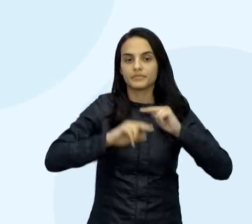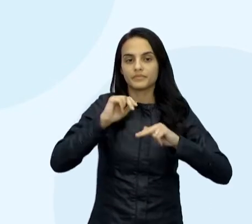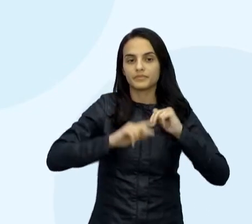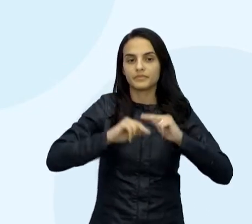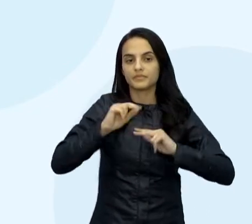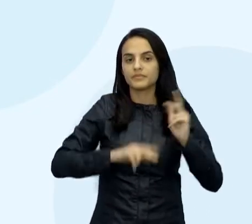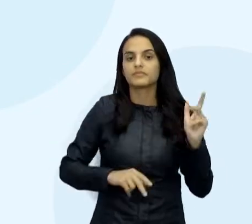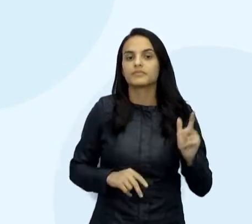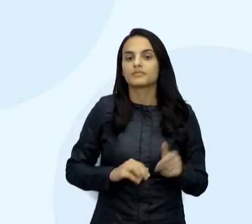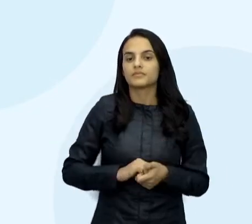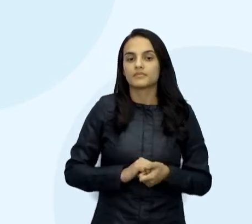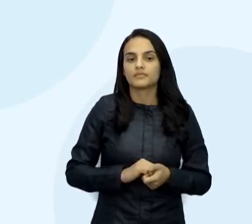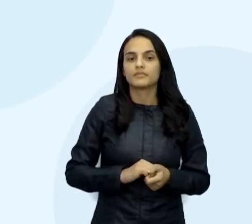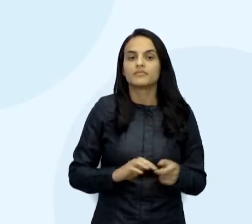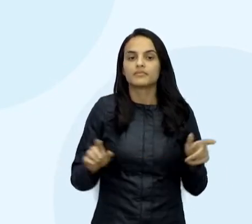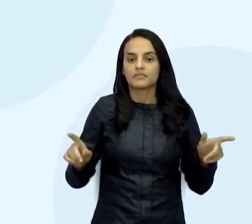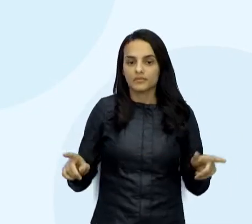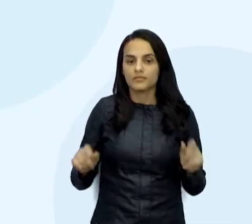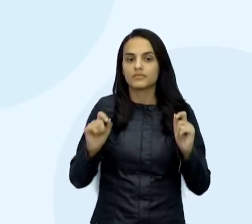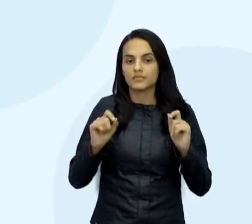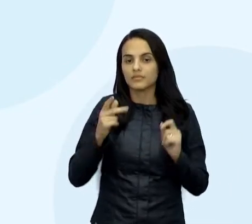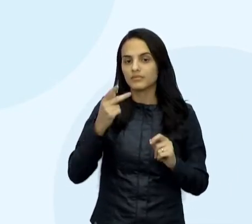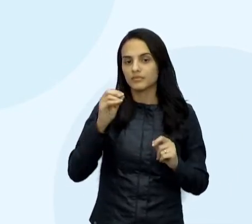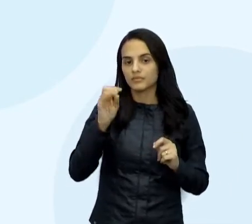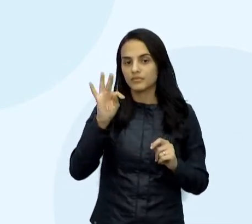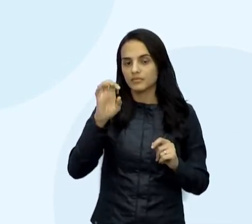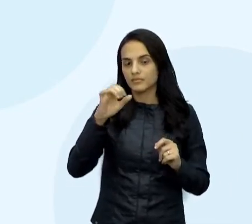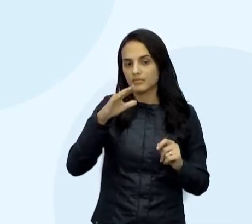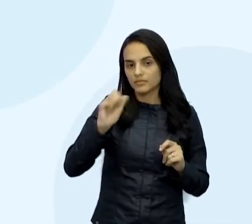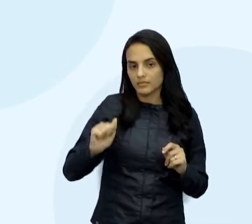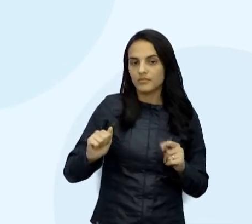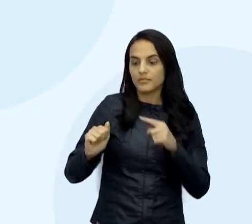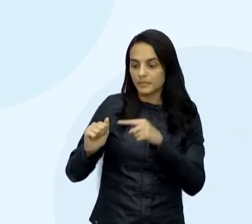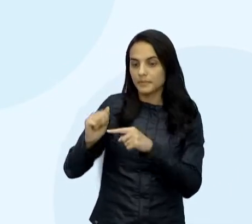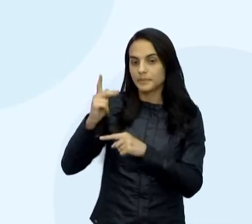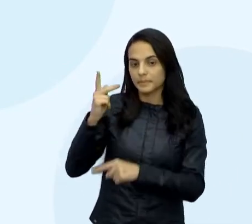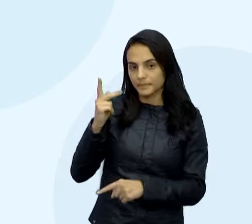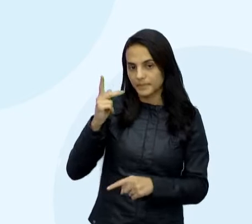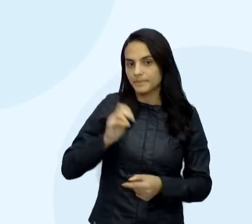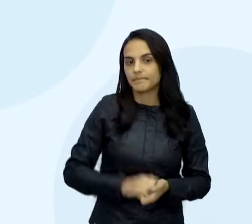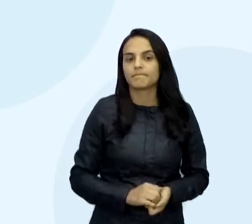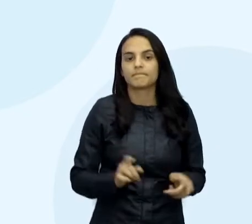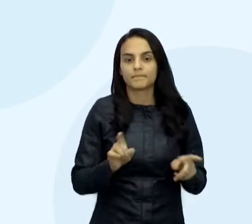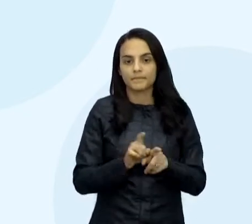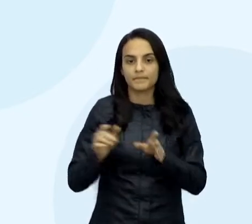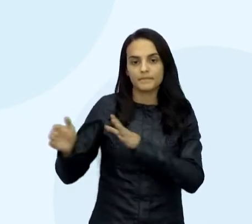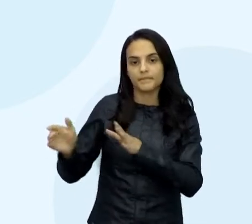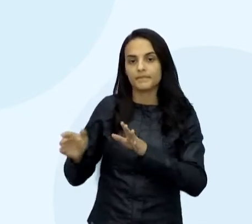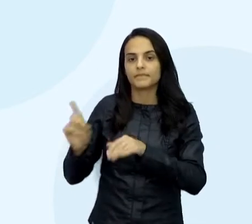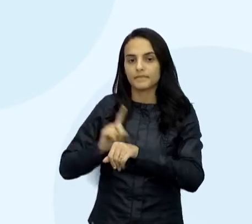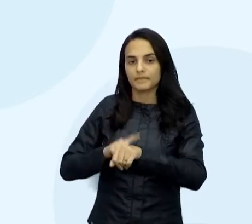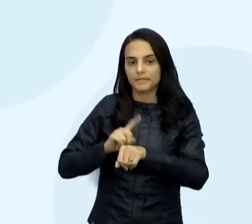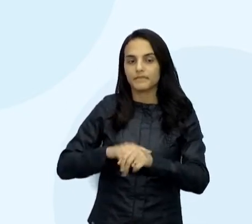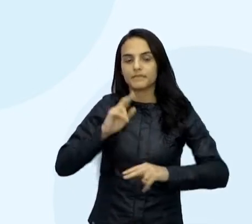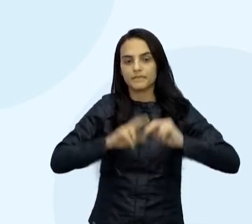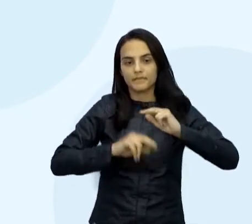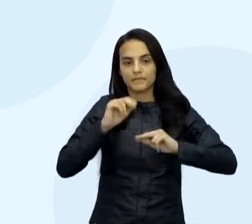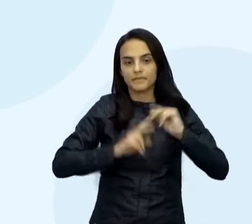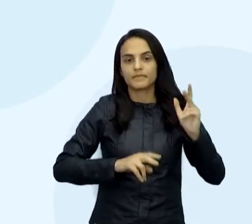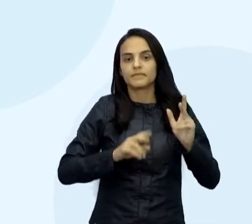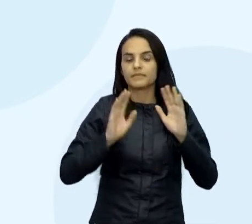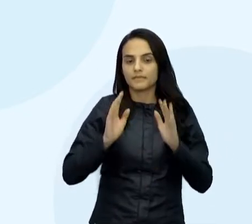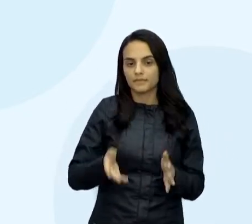a multiplicação, da potência desse equipamento, que eu vou chamar de letra P, e o período de tempo que esse equipamento fica